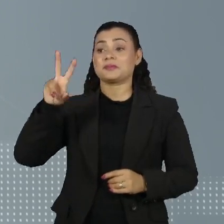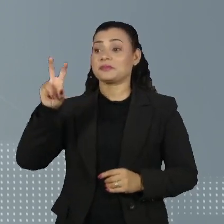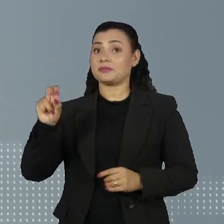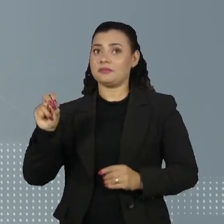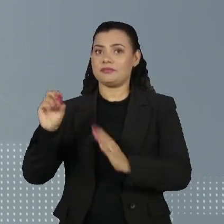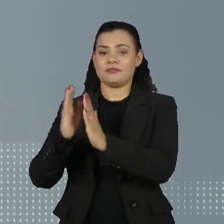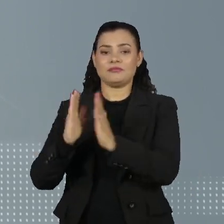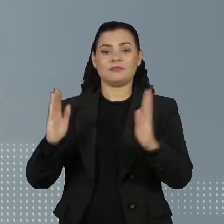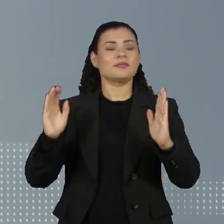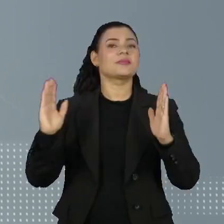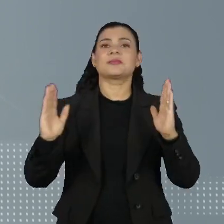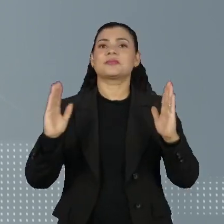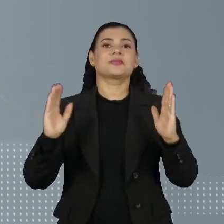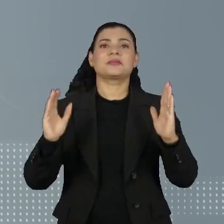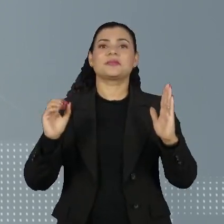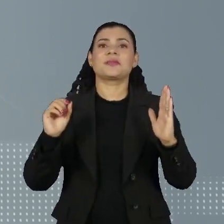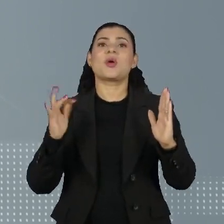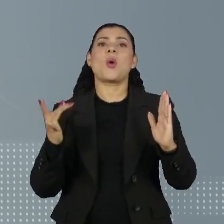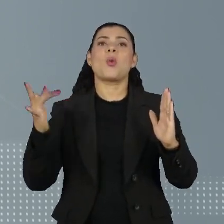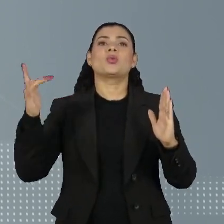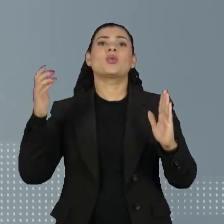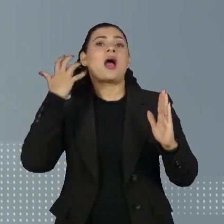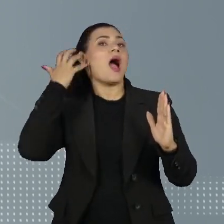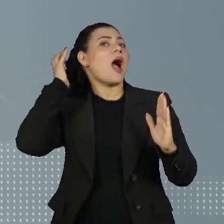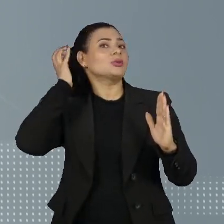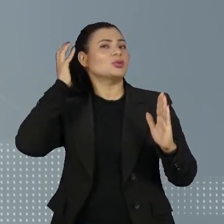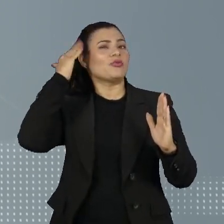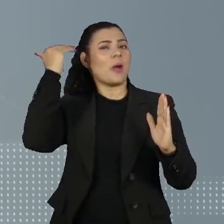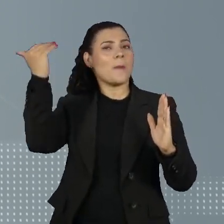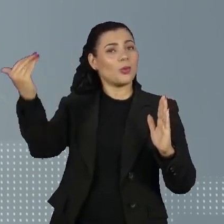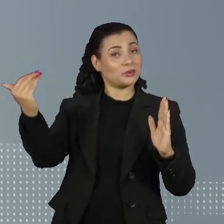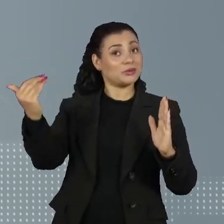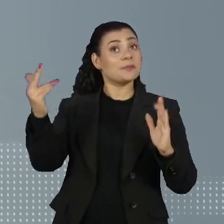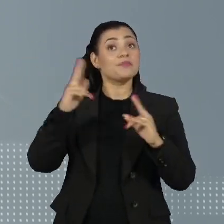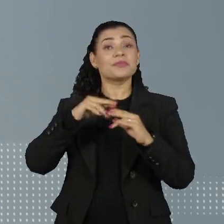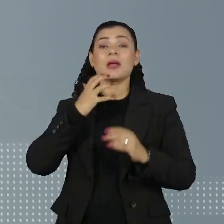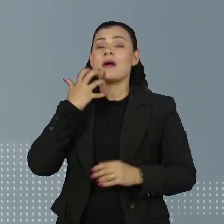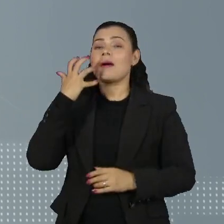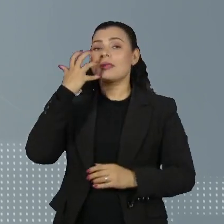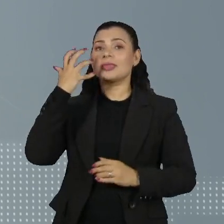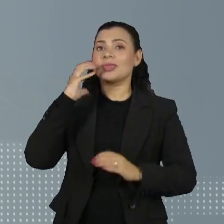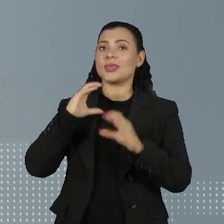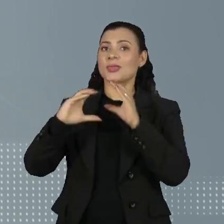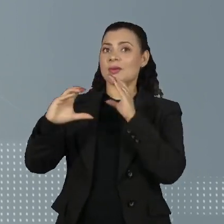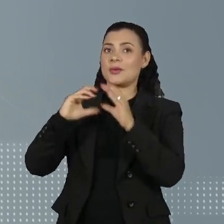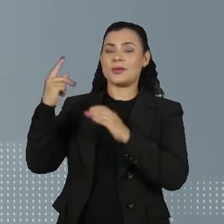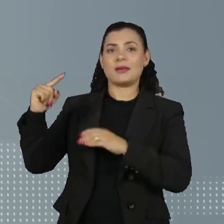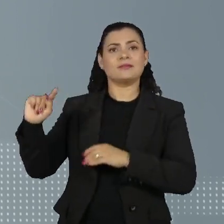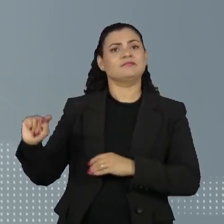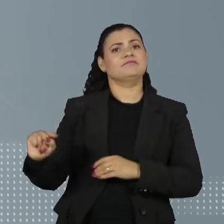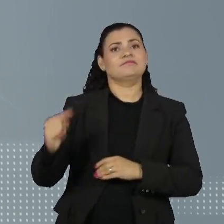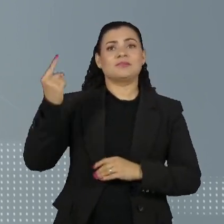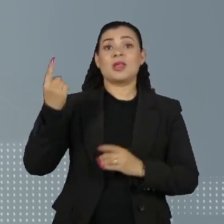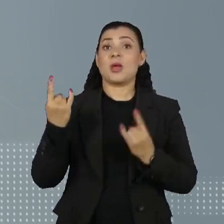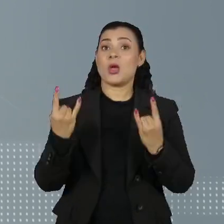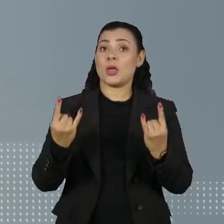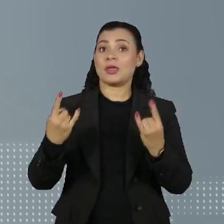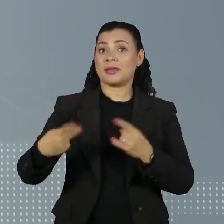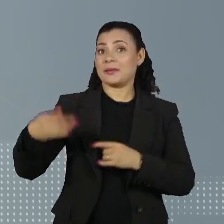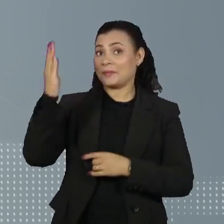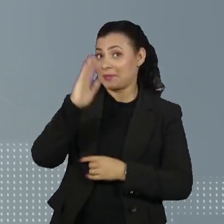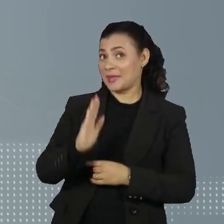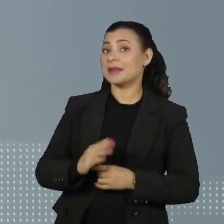1950, na chamada Era de Ouro do rádio brasileiro. A cantora também foi uma das pioneiras do rock no